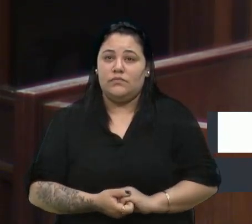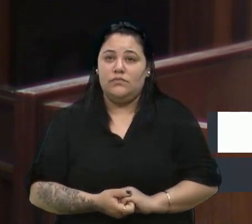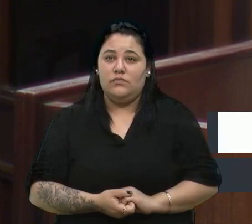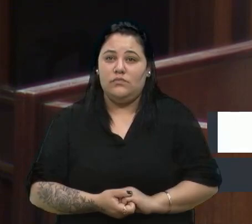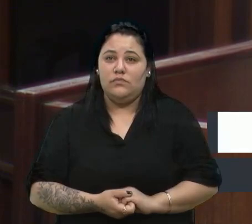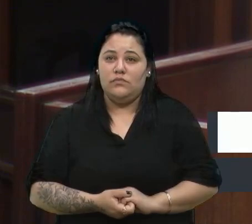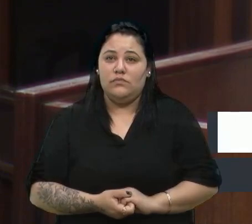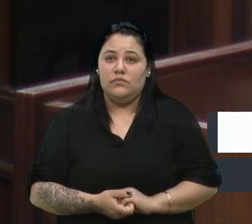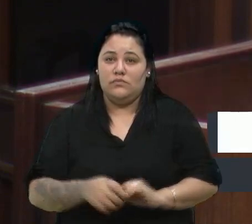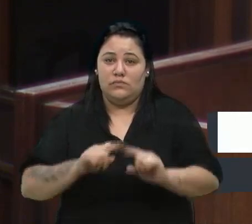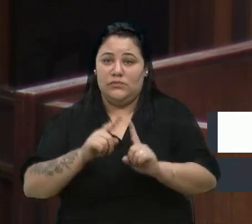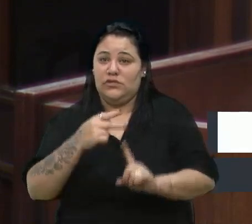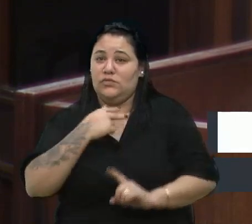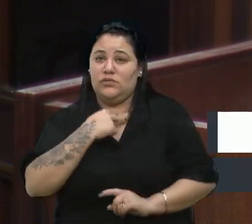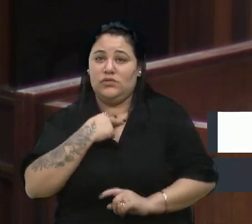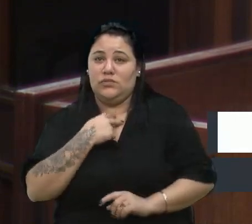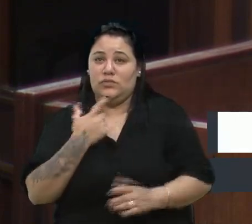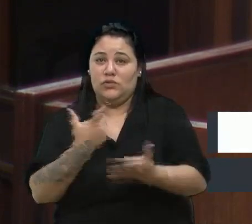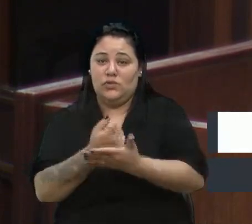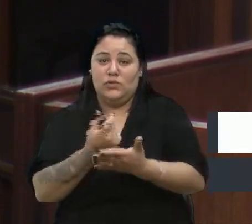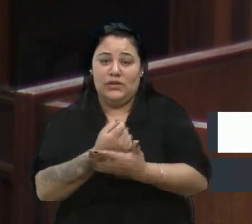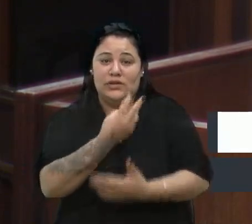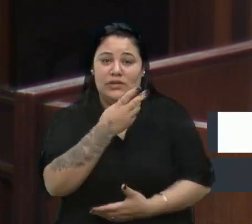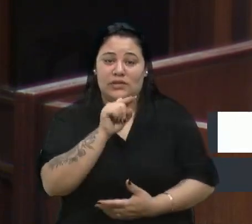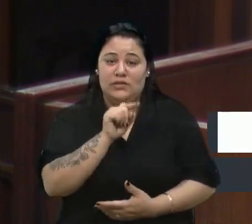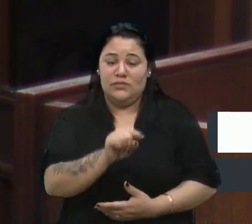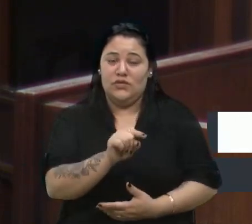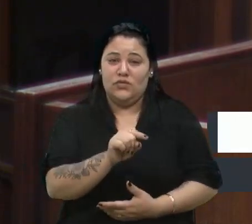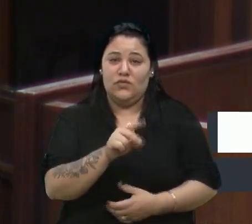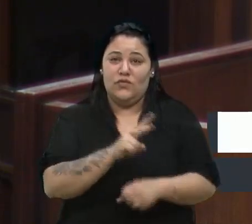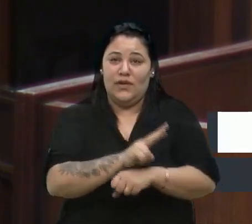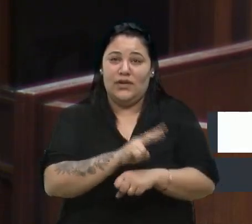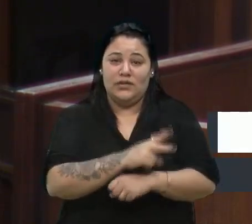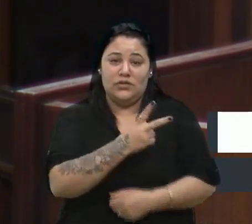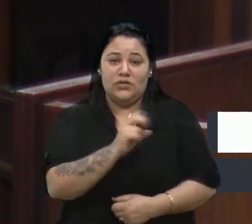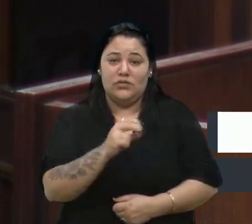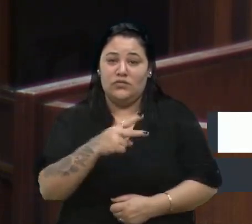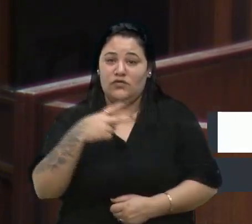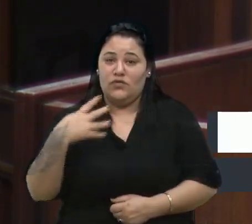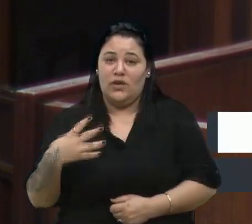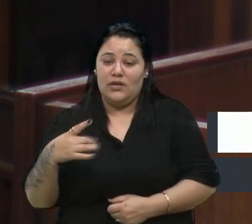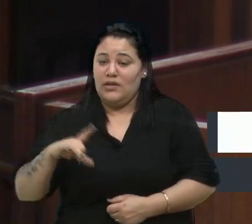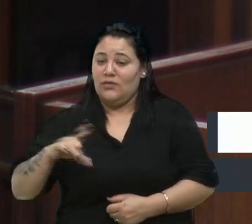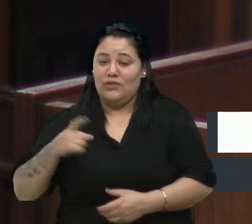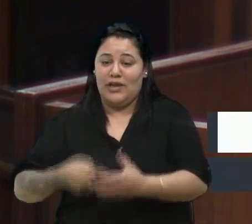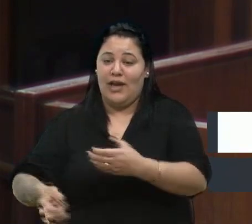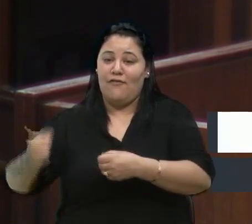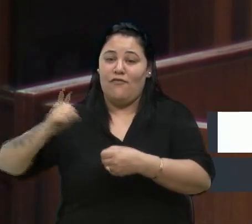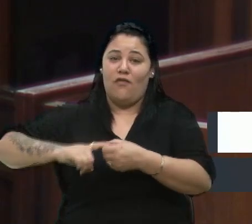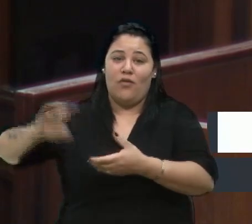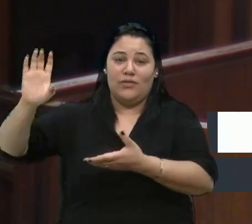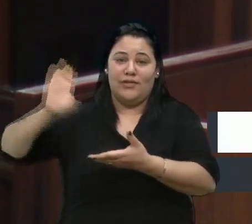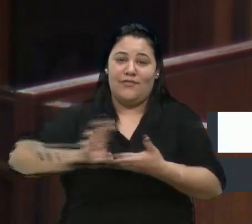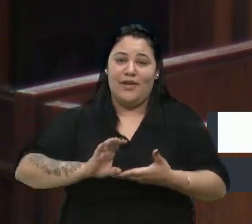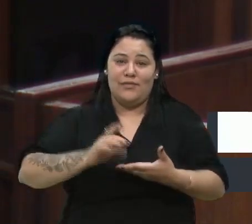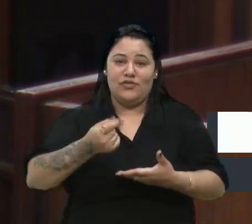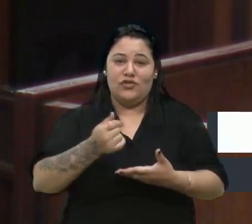Mas nós não podemos comprar 3.000 vagas em 2024 e não termos recursos do Fundeb.